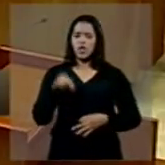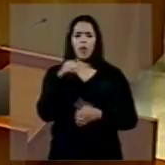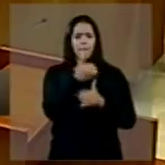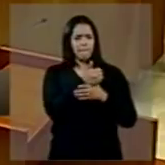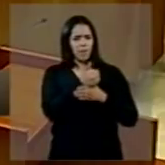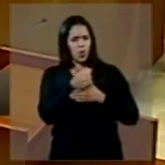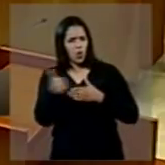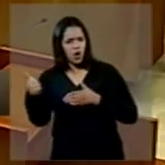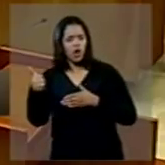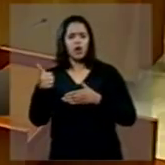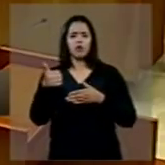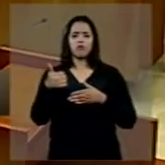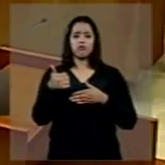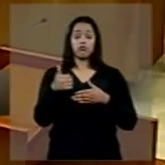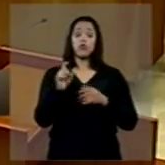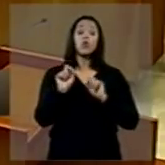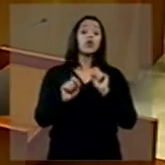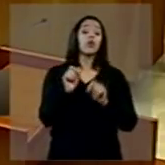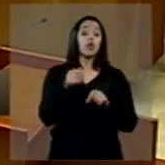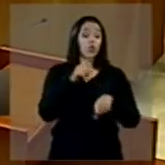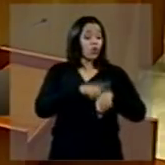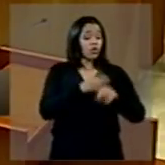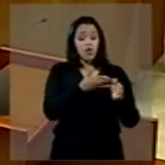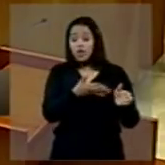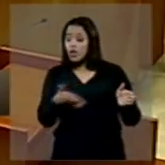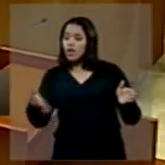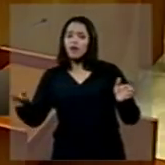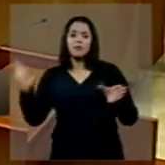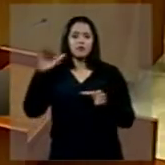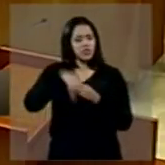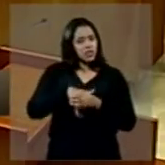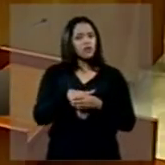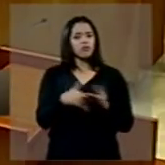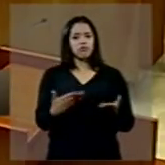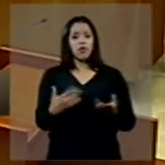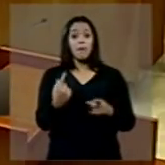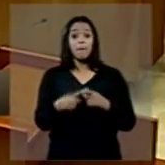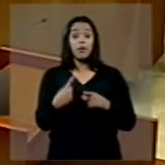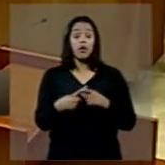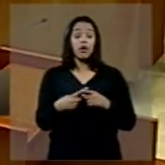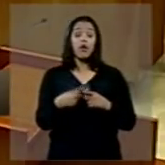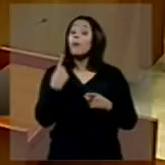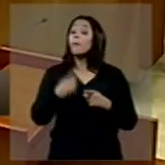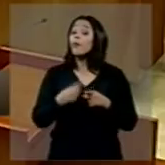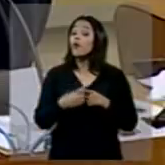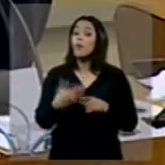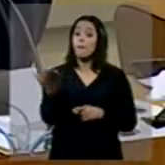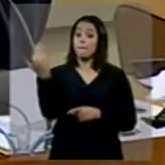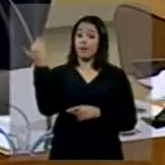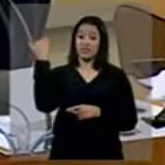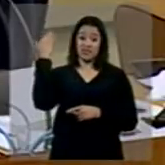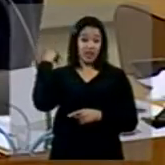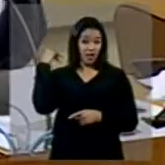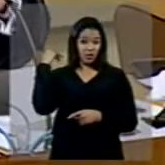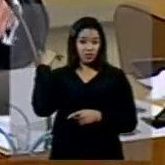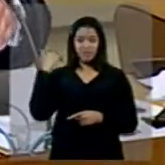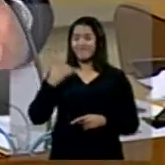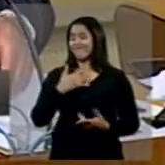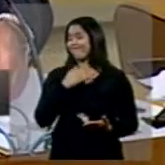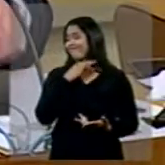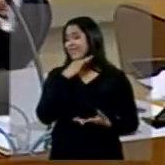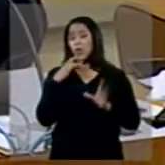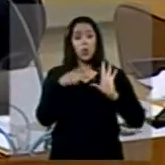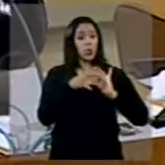moralidade do pré-eleitoral. E por quê? Porque o passado condena as eleições brasileiras. Eu